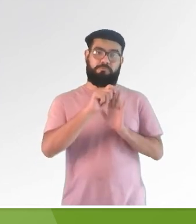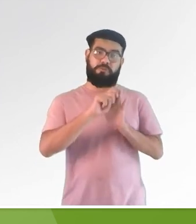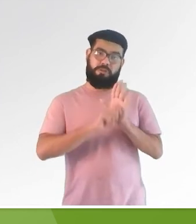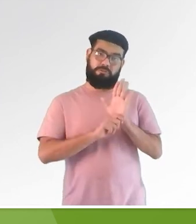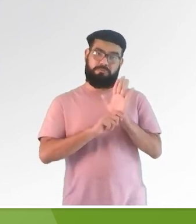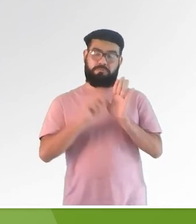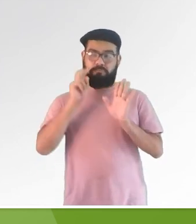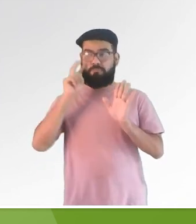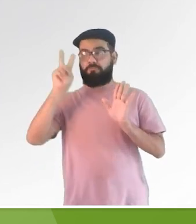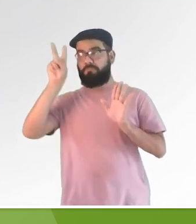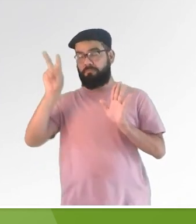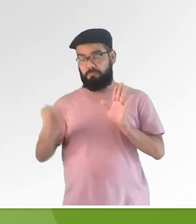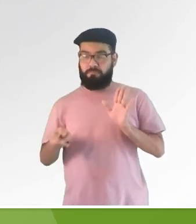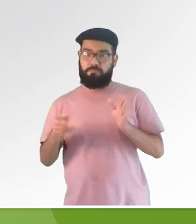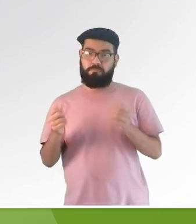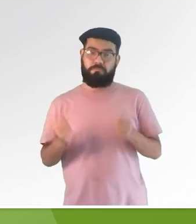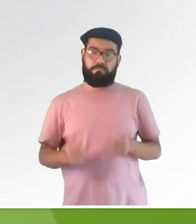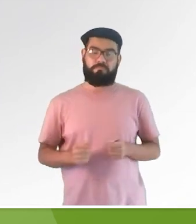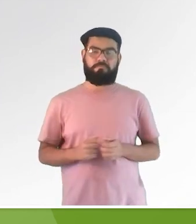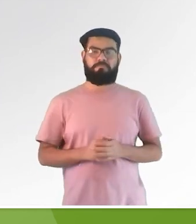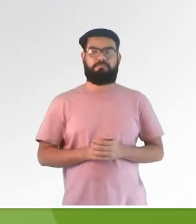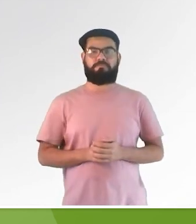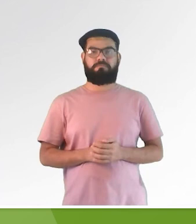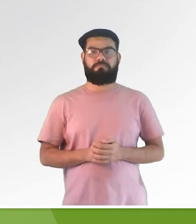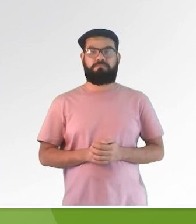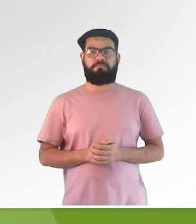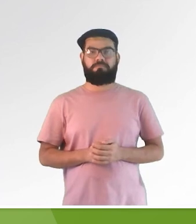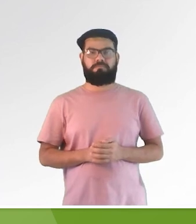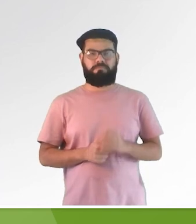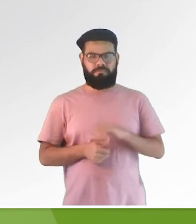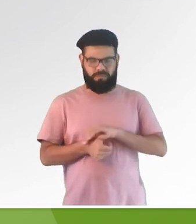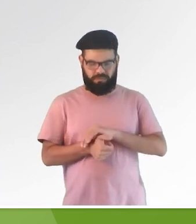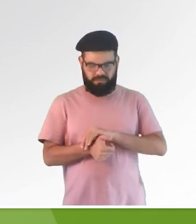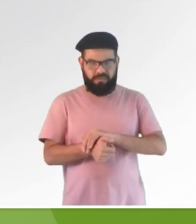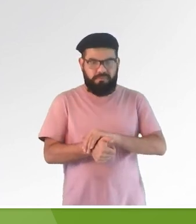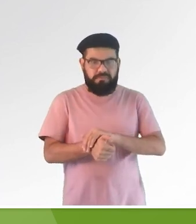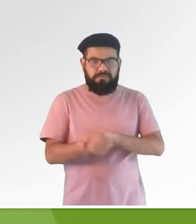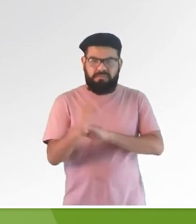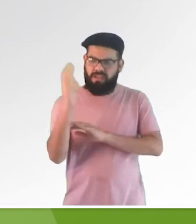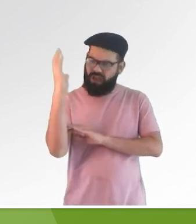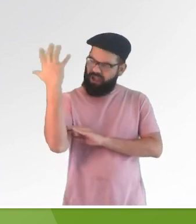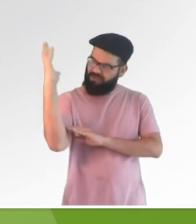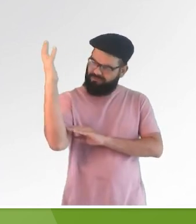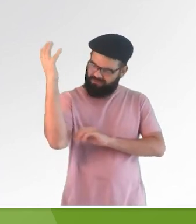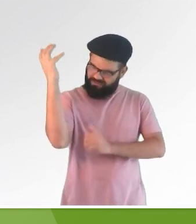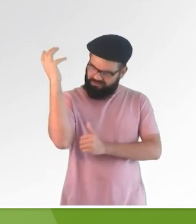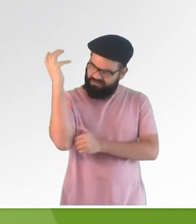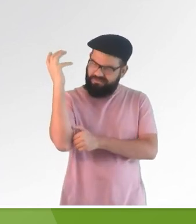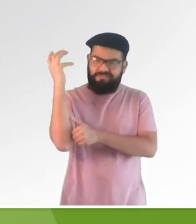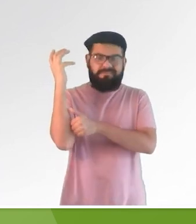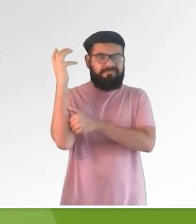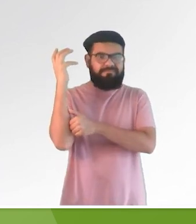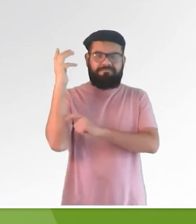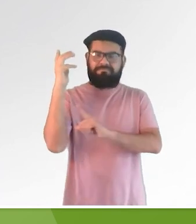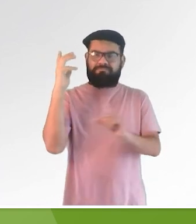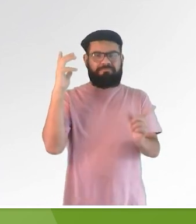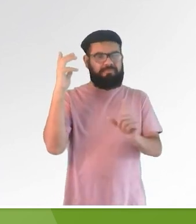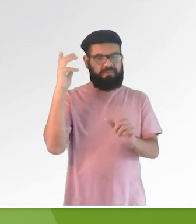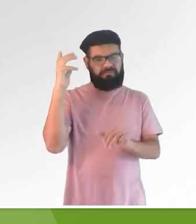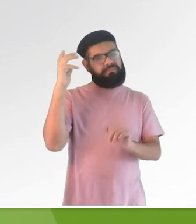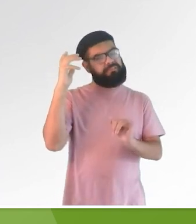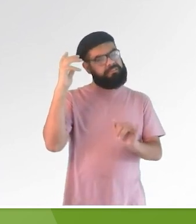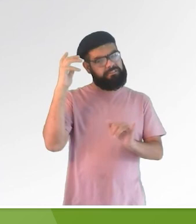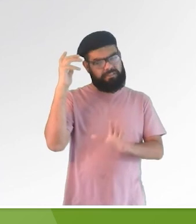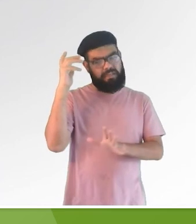o seguinte: jabuti sobe em árvore? Não. Se tem jabuti em árvore é porque alguém